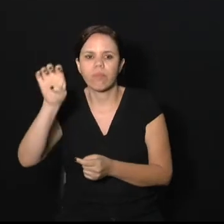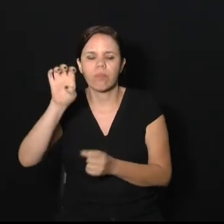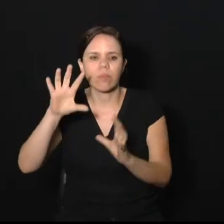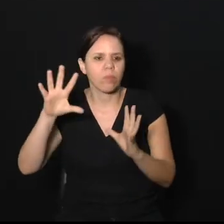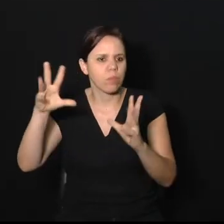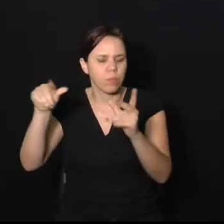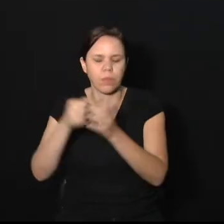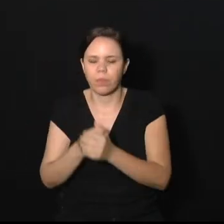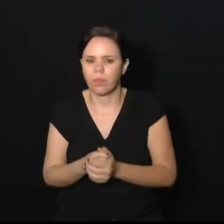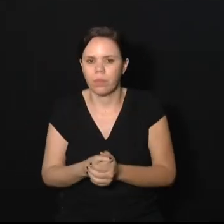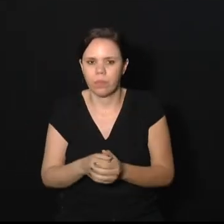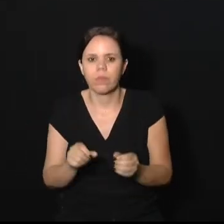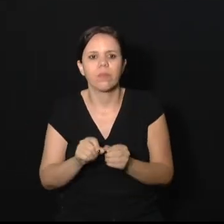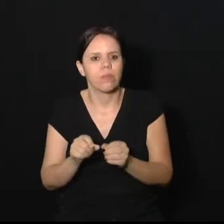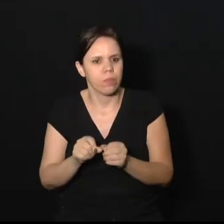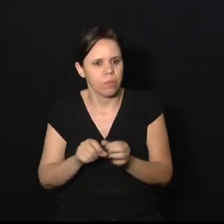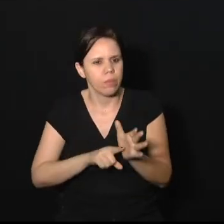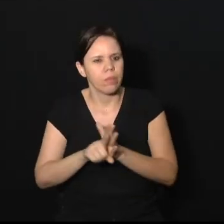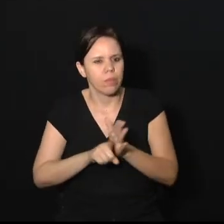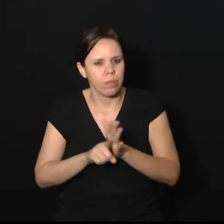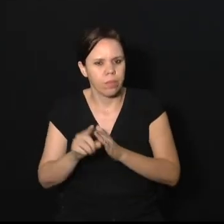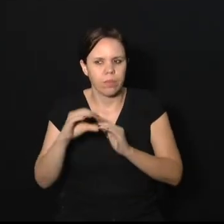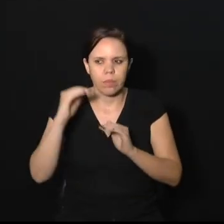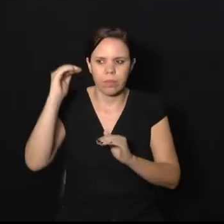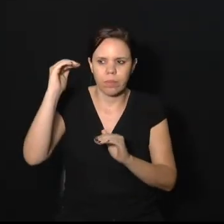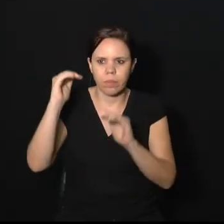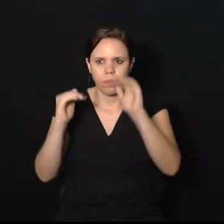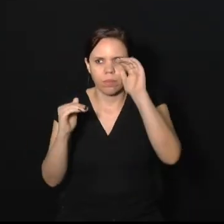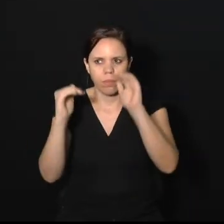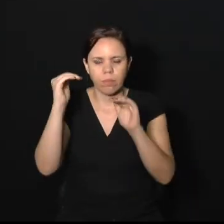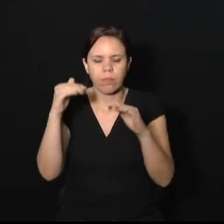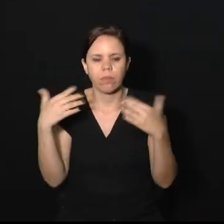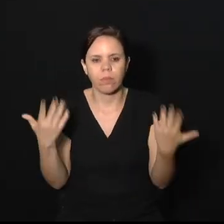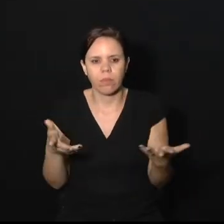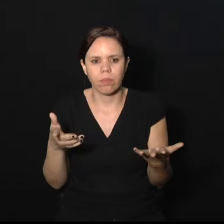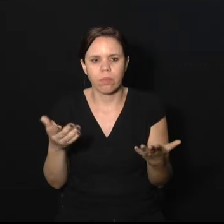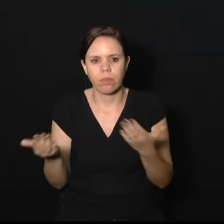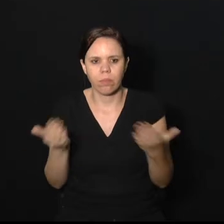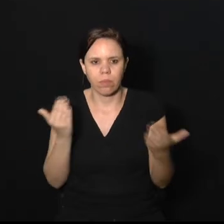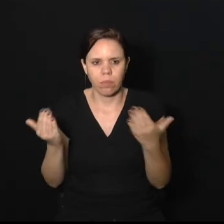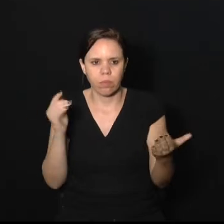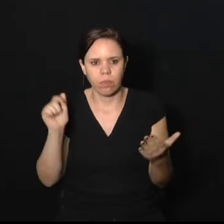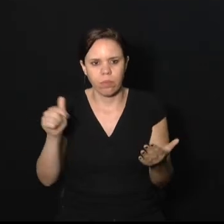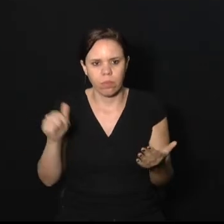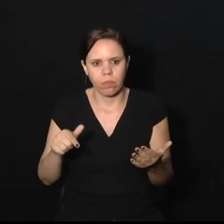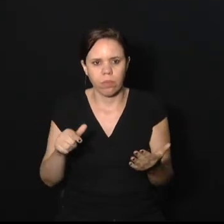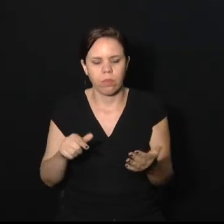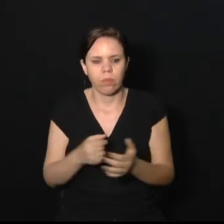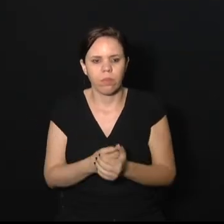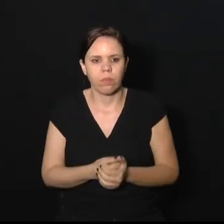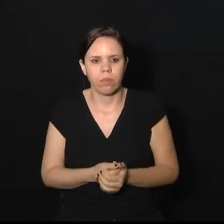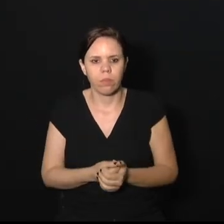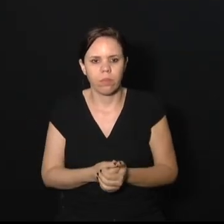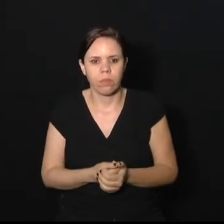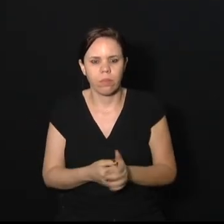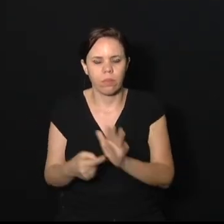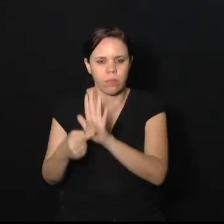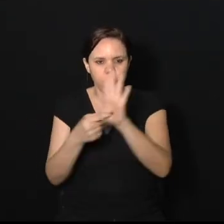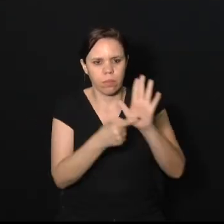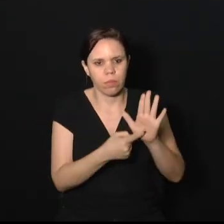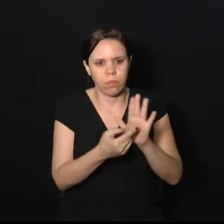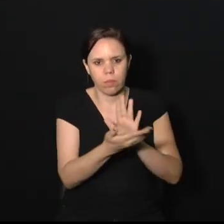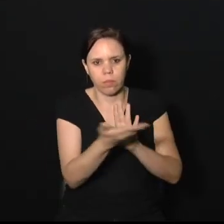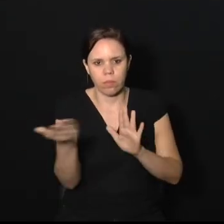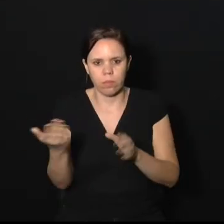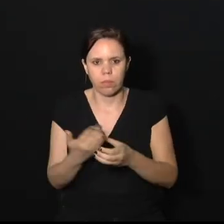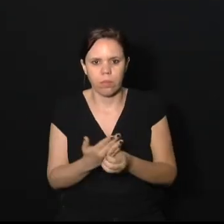toda, né? A gente faz esse ranking e aí a gente viu, só para comparar aqui, para critério de comparação, para mostrar para vocês, a gente fez